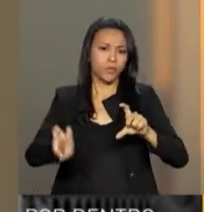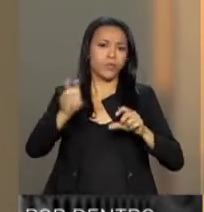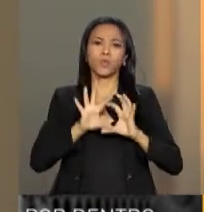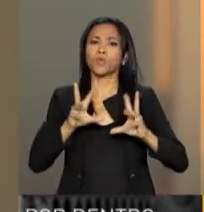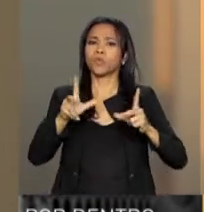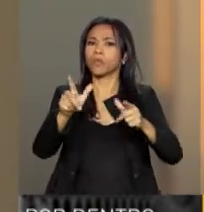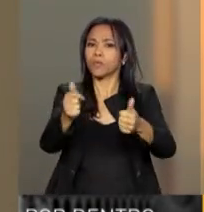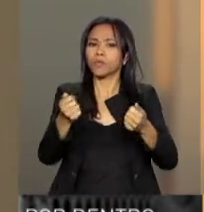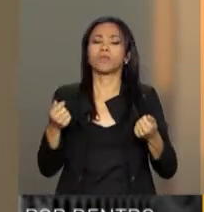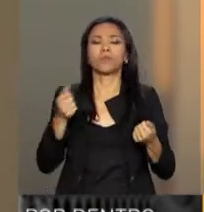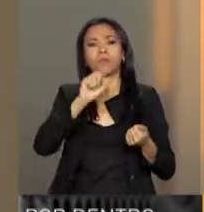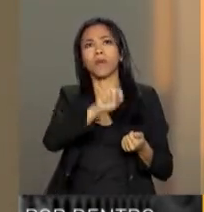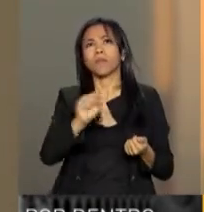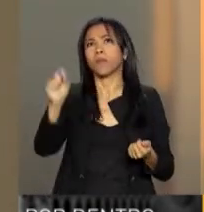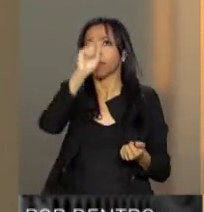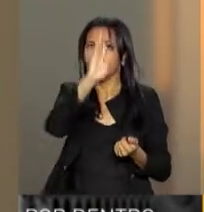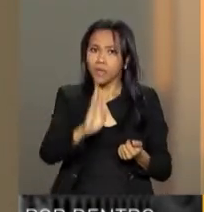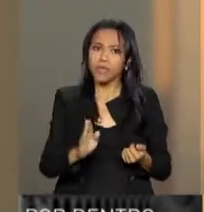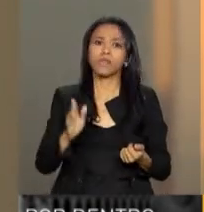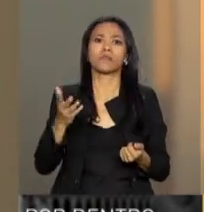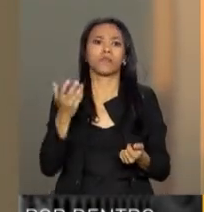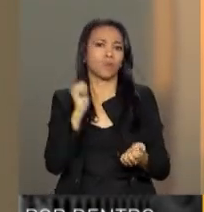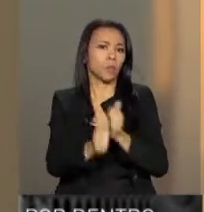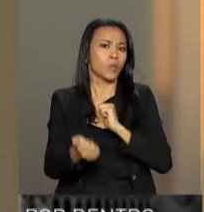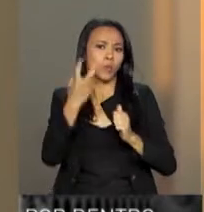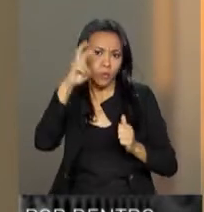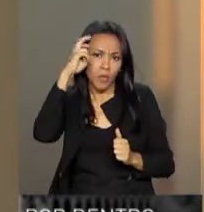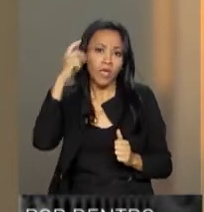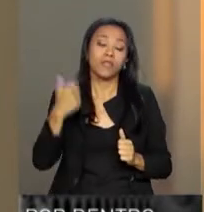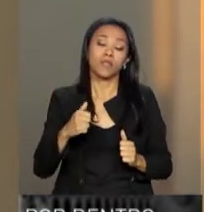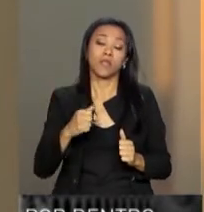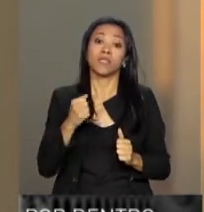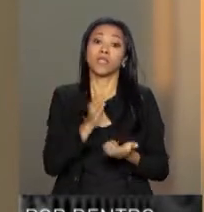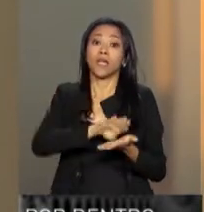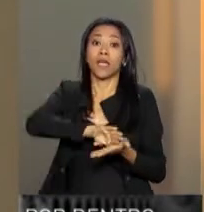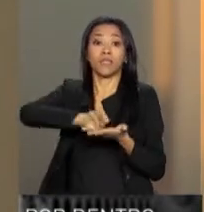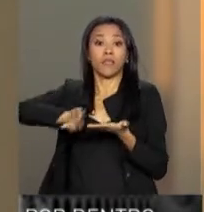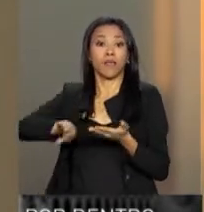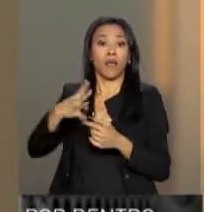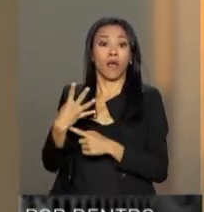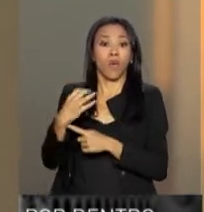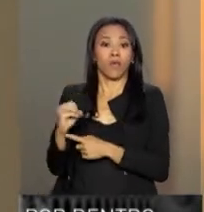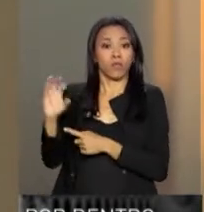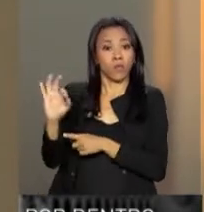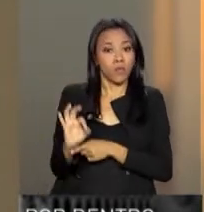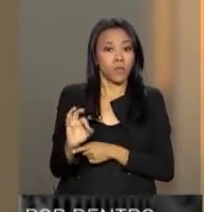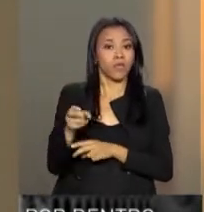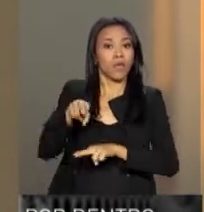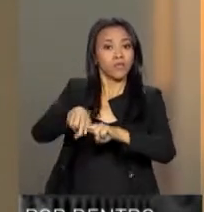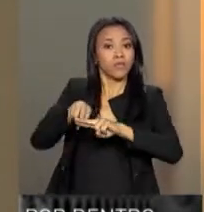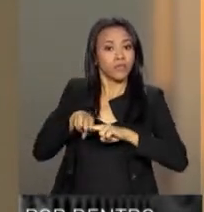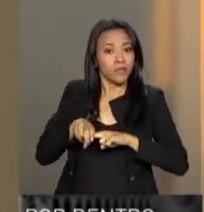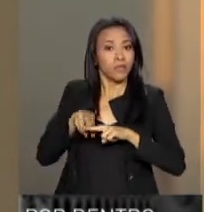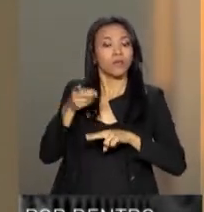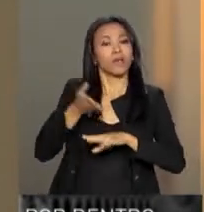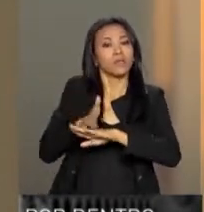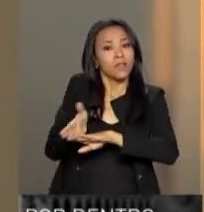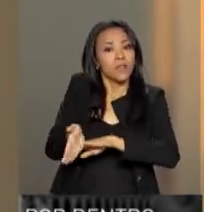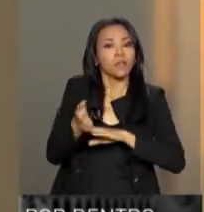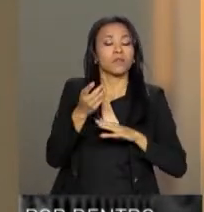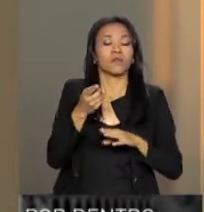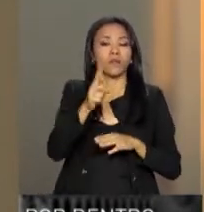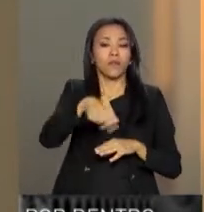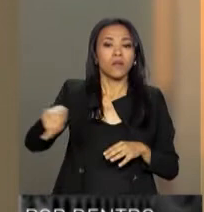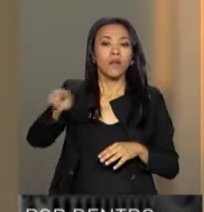do brasil tem a obrigação de reservar 40% dos seus assentos nos seus acessos ao